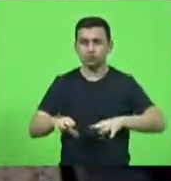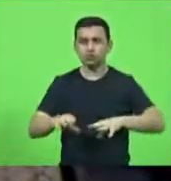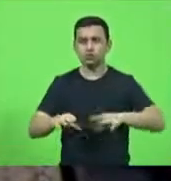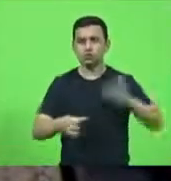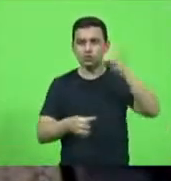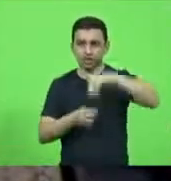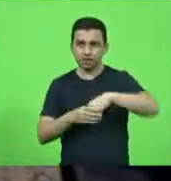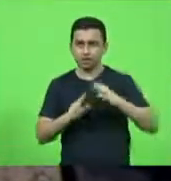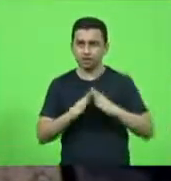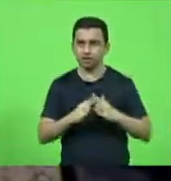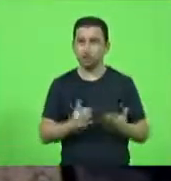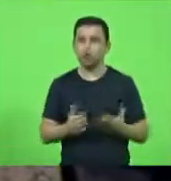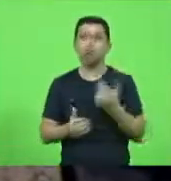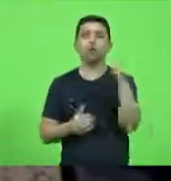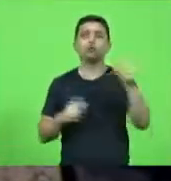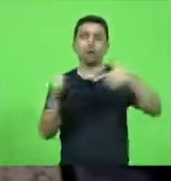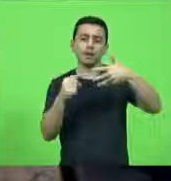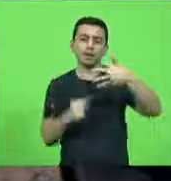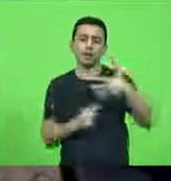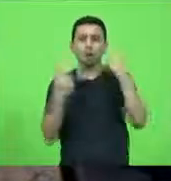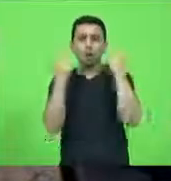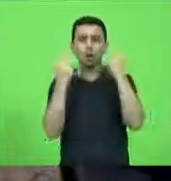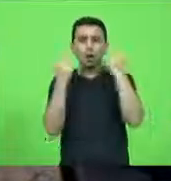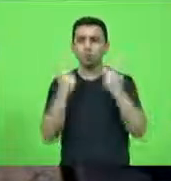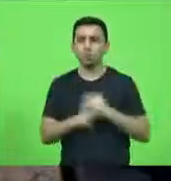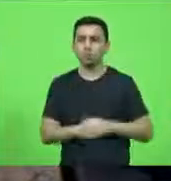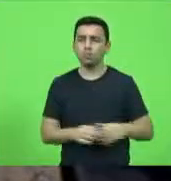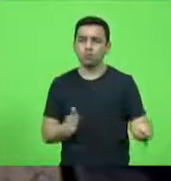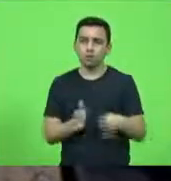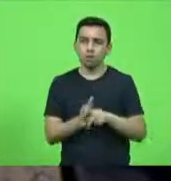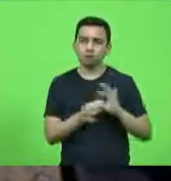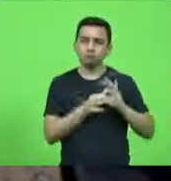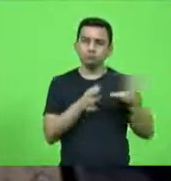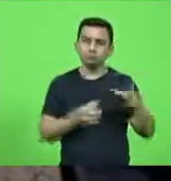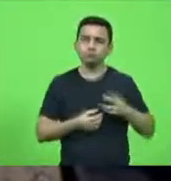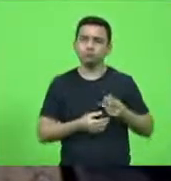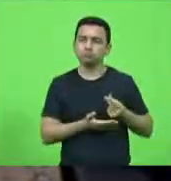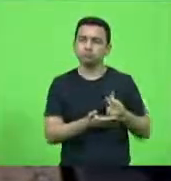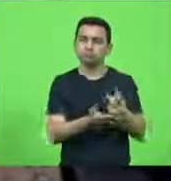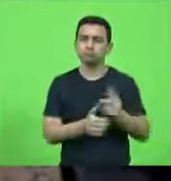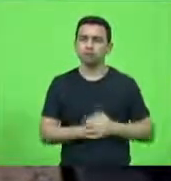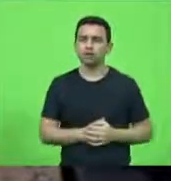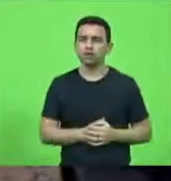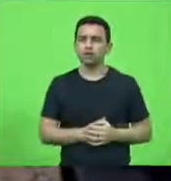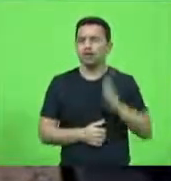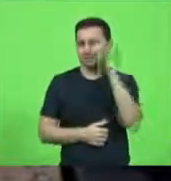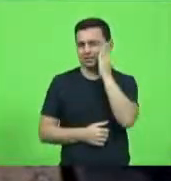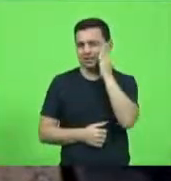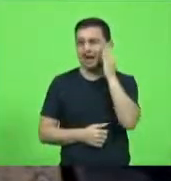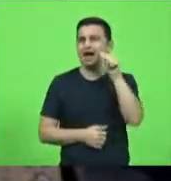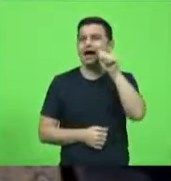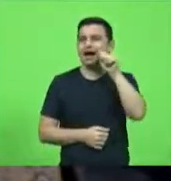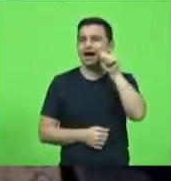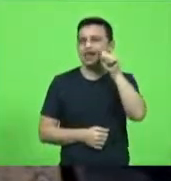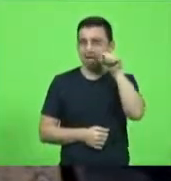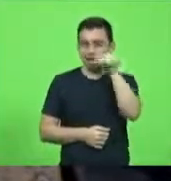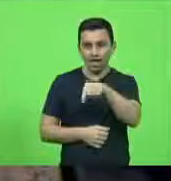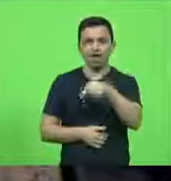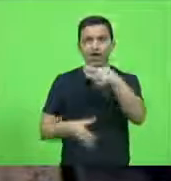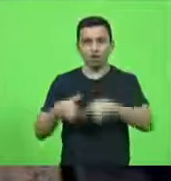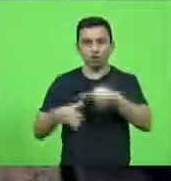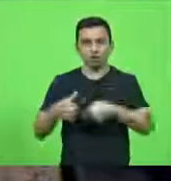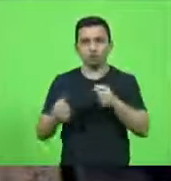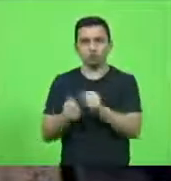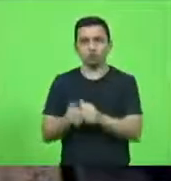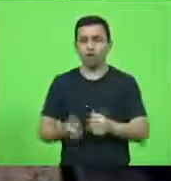mais com as outras pautas que são naturais dos liberais e conservadores? Eu sei que a deputada Ana Campagnolo estará na comissão.